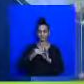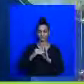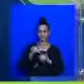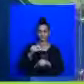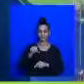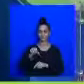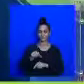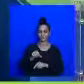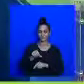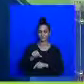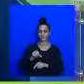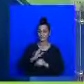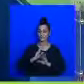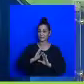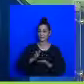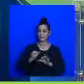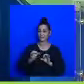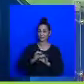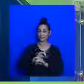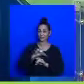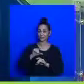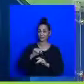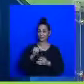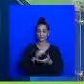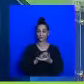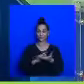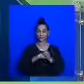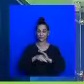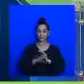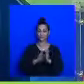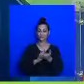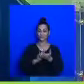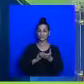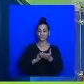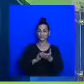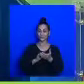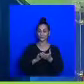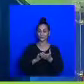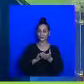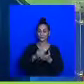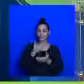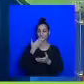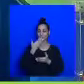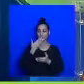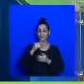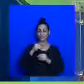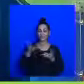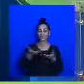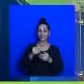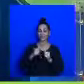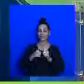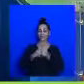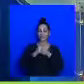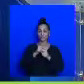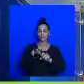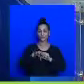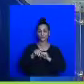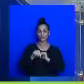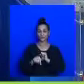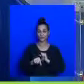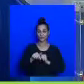a 9 já foram realizados os sorteios da Lotofácil da Lotomania agora você conferindo super